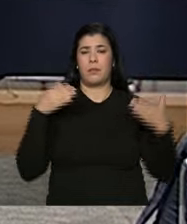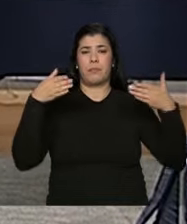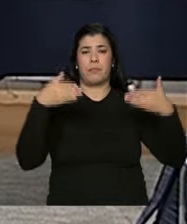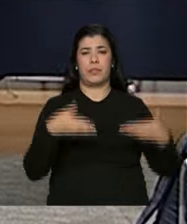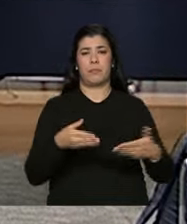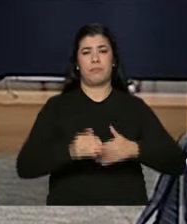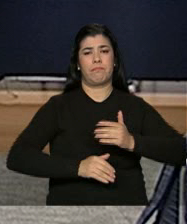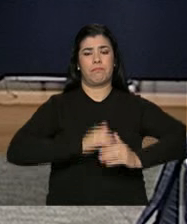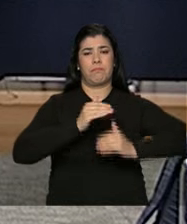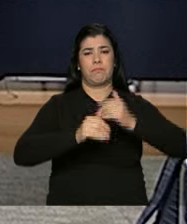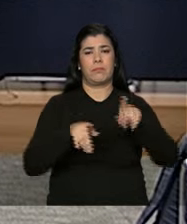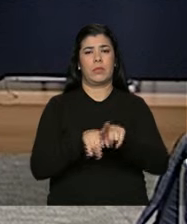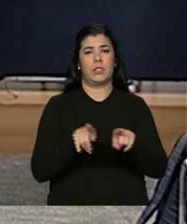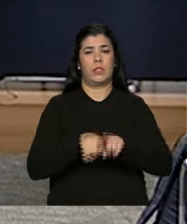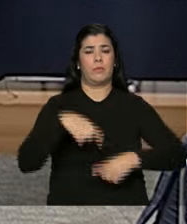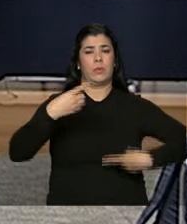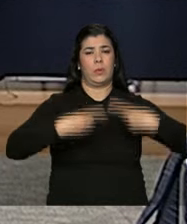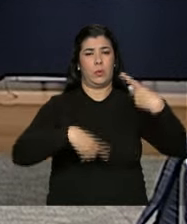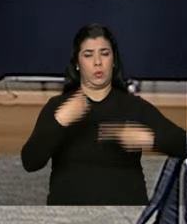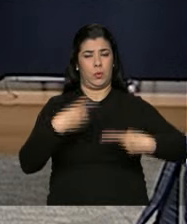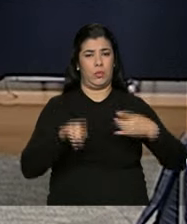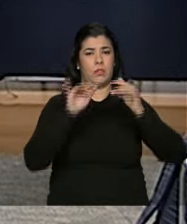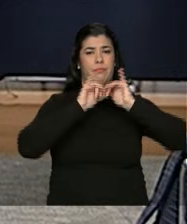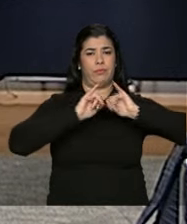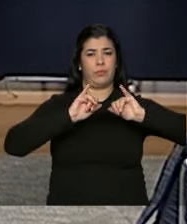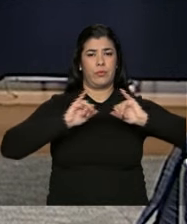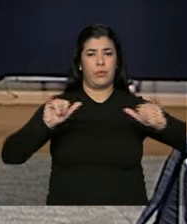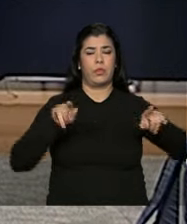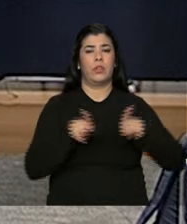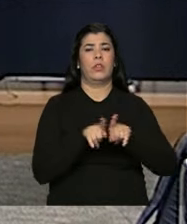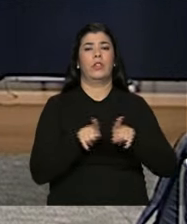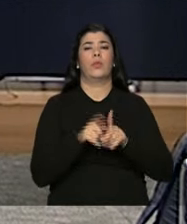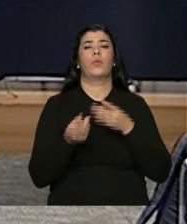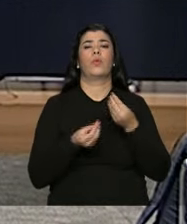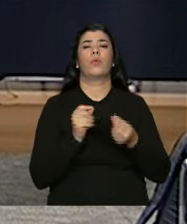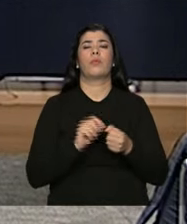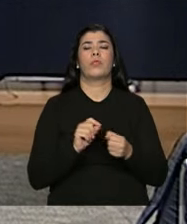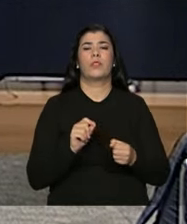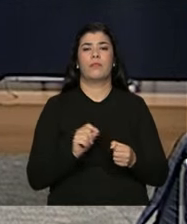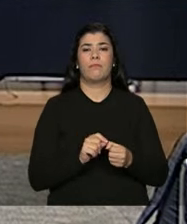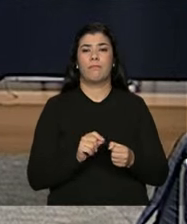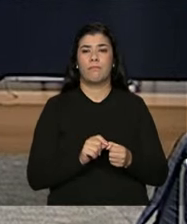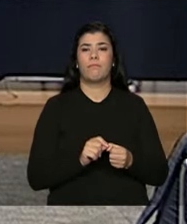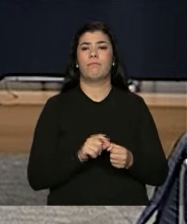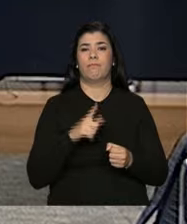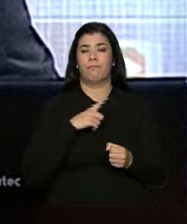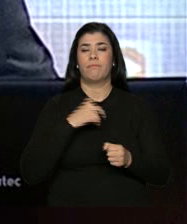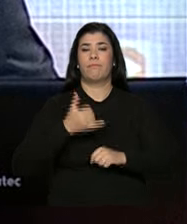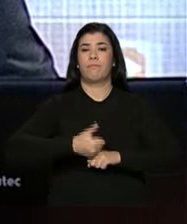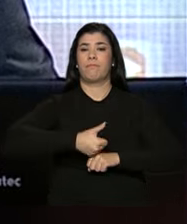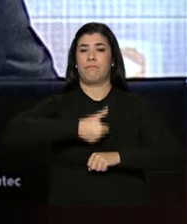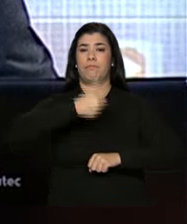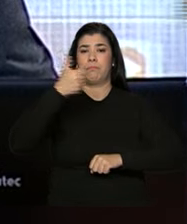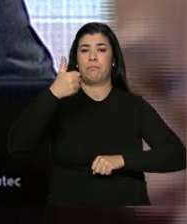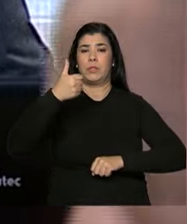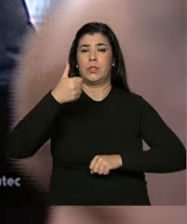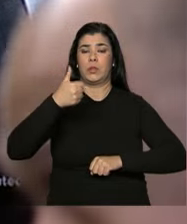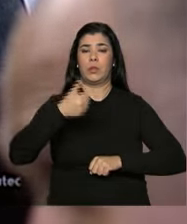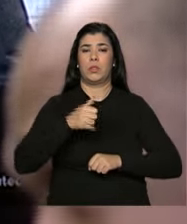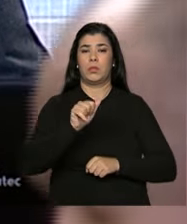parte do processo ah de divulgação e do processo de exaltação do mapa da